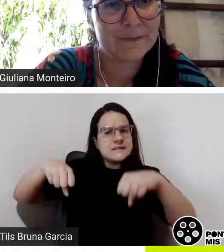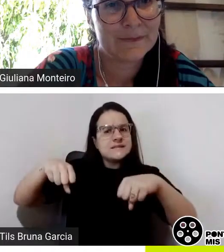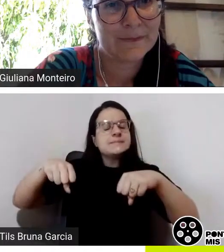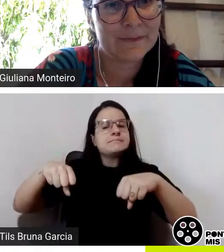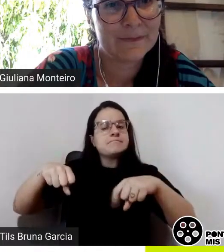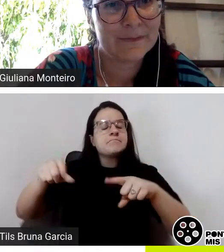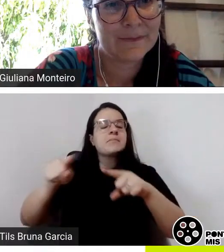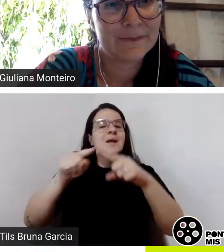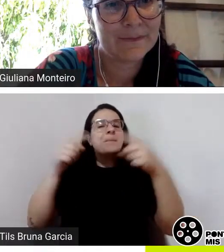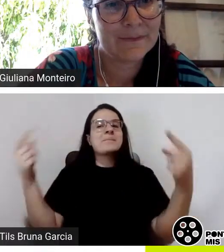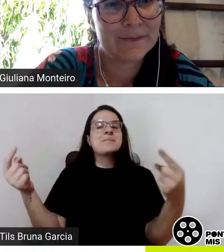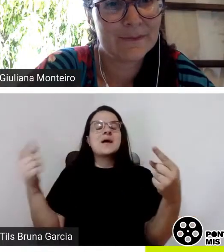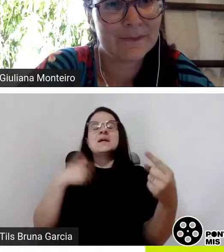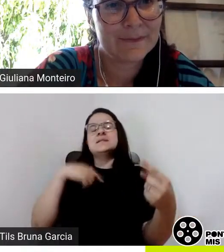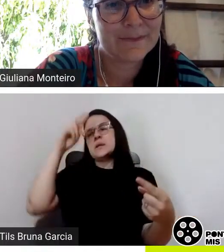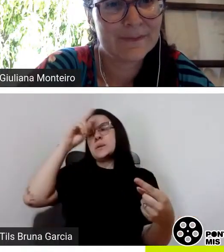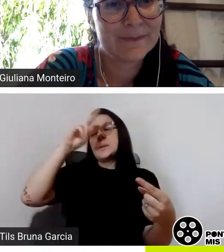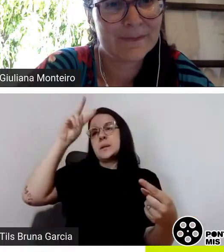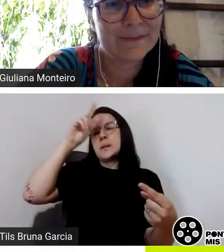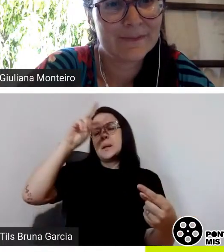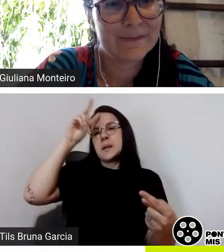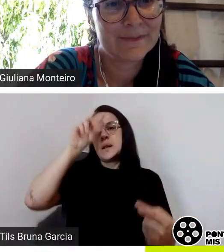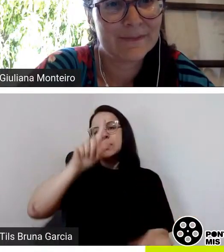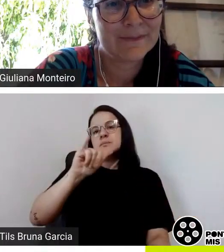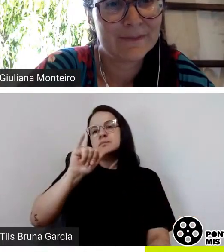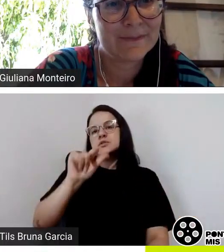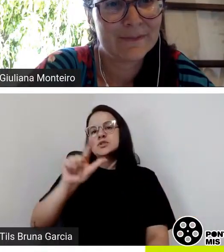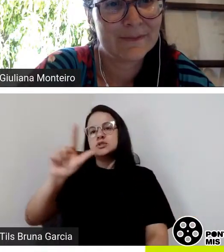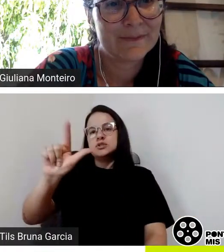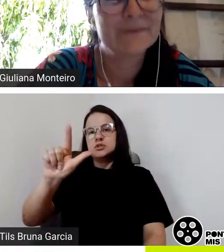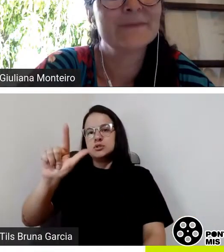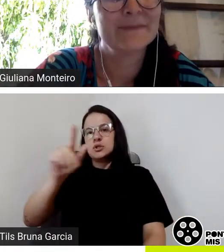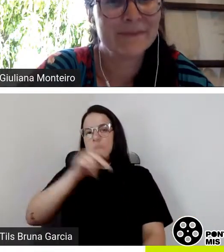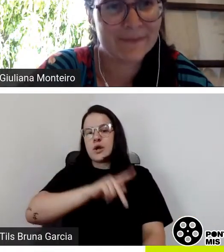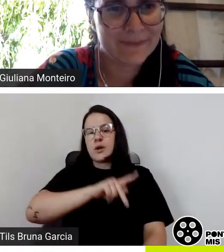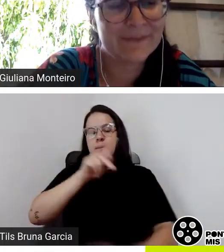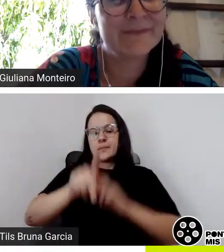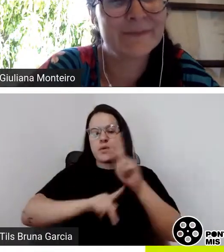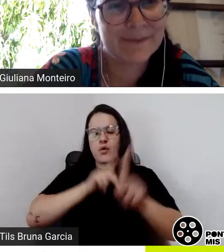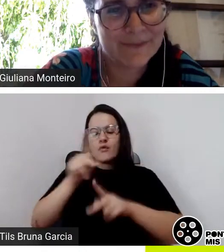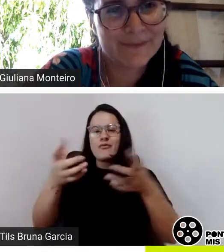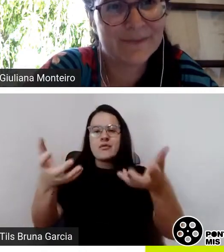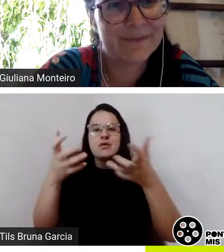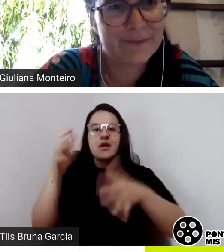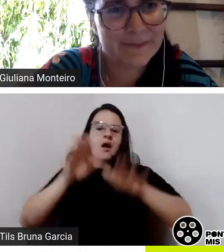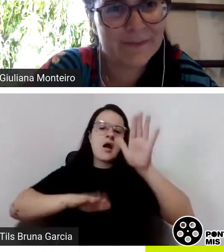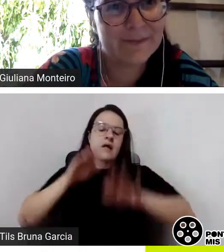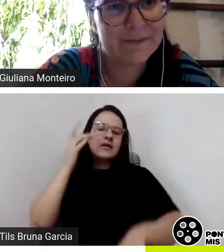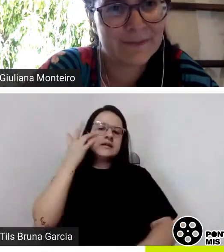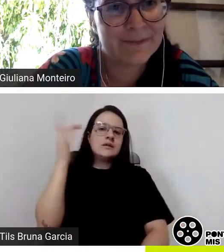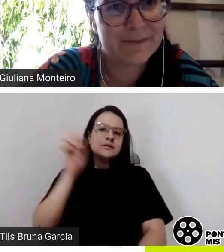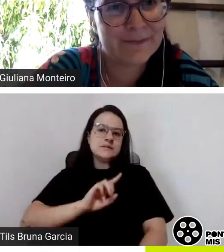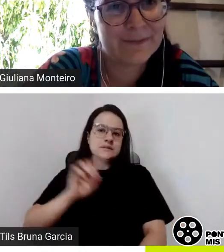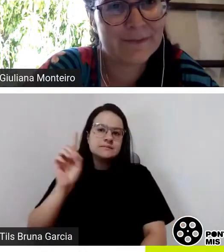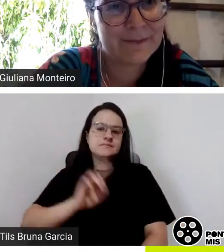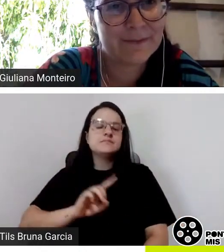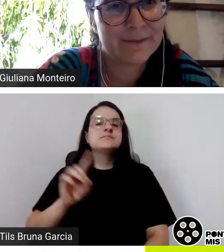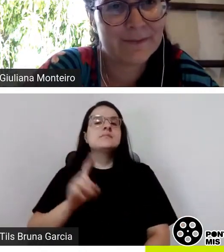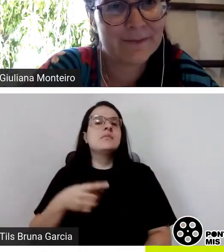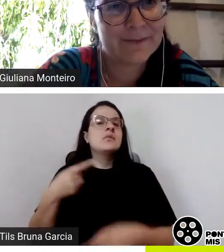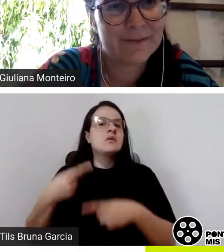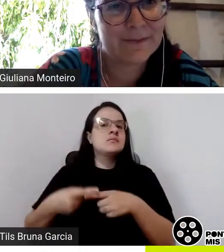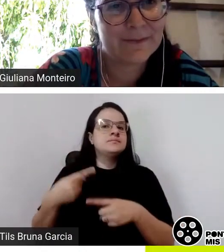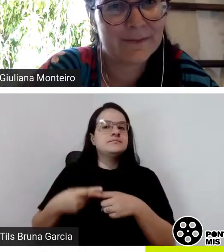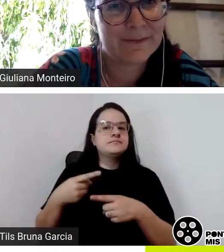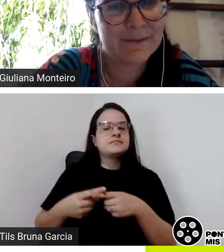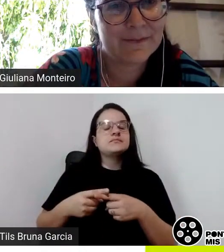mas eu não quero, eu lembro do Gil, o povo sabe o que quer, mas o povo também quer o que não sabe. Eu acho que quando eu